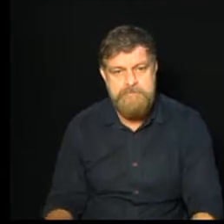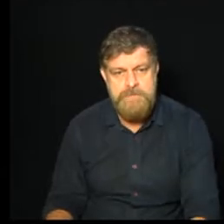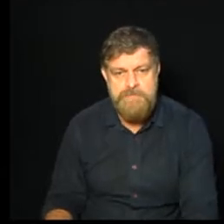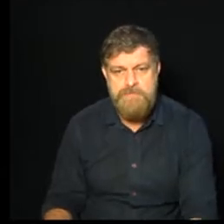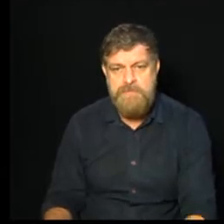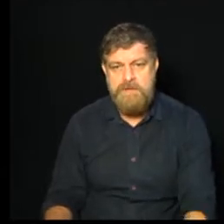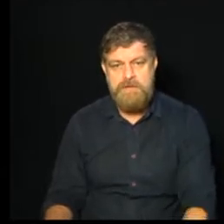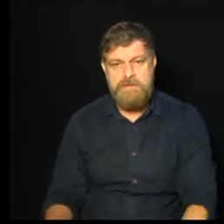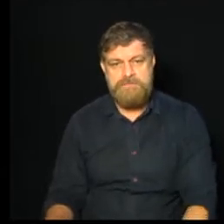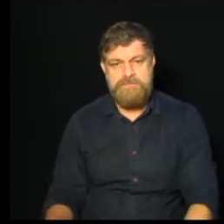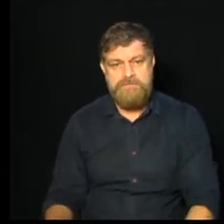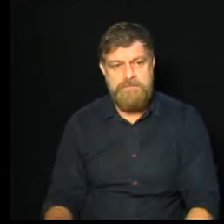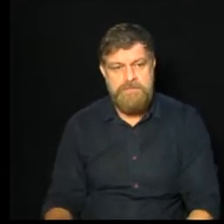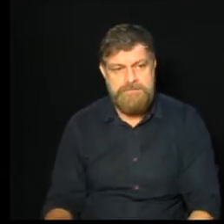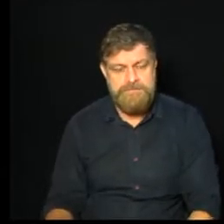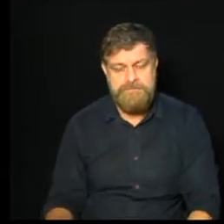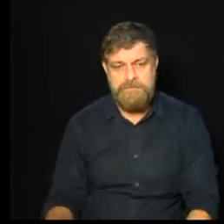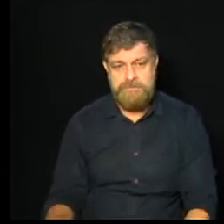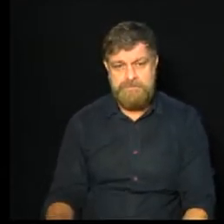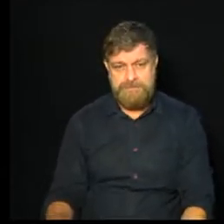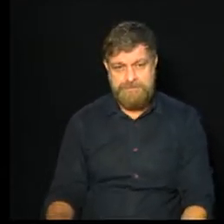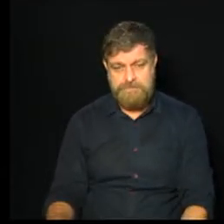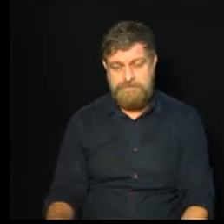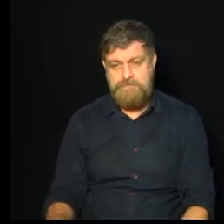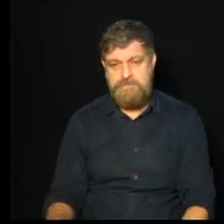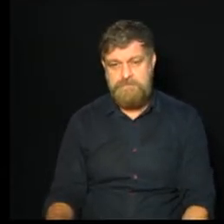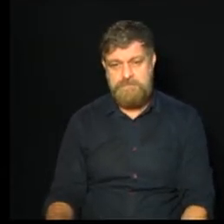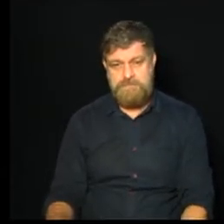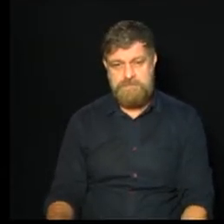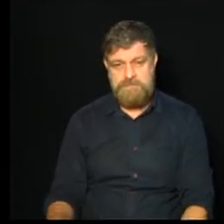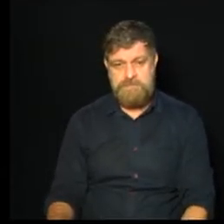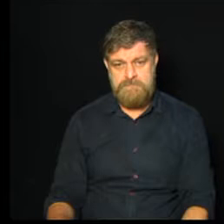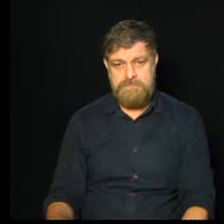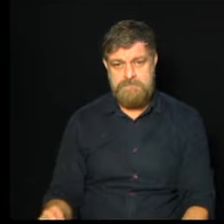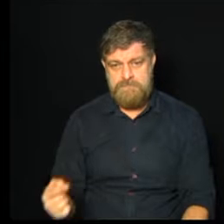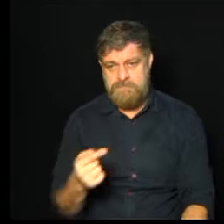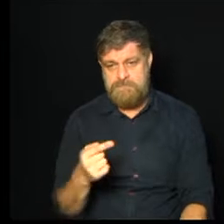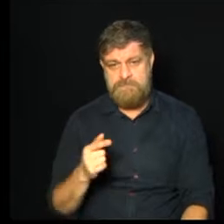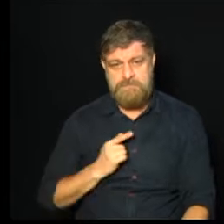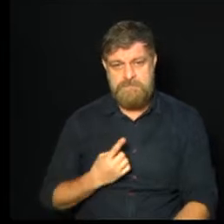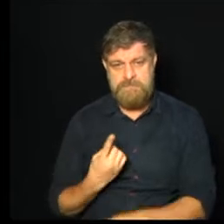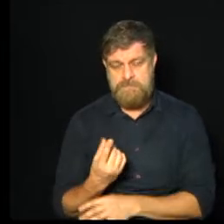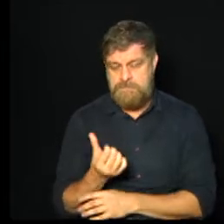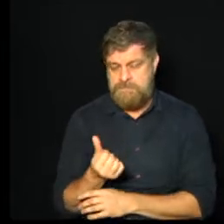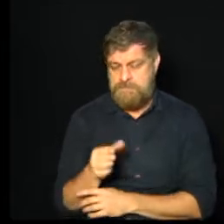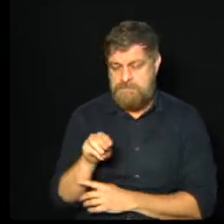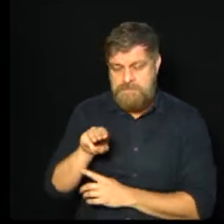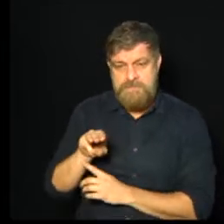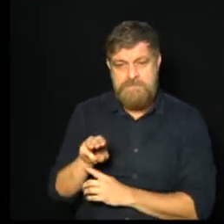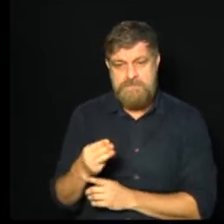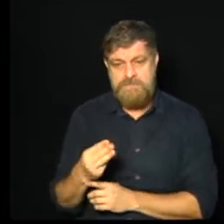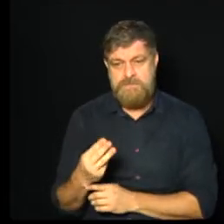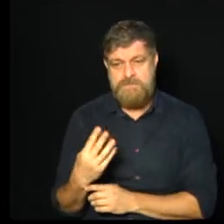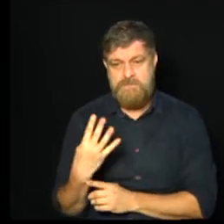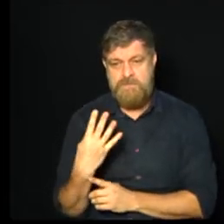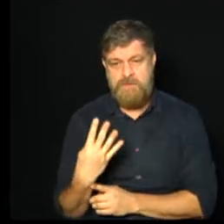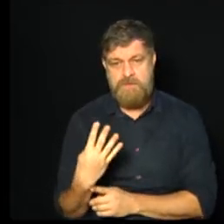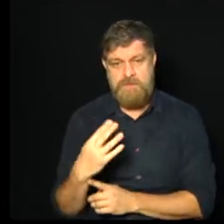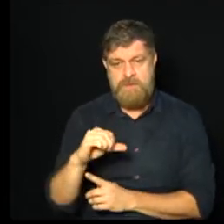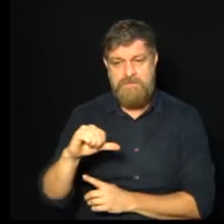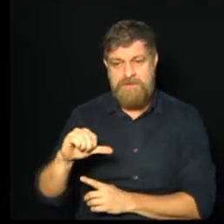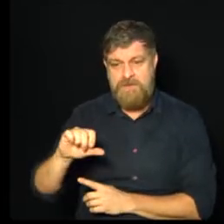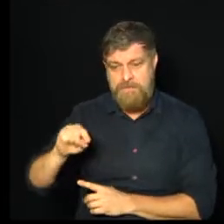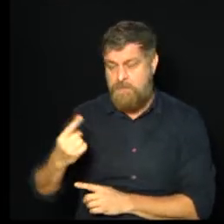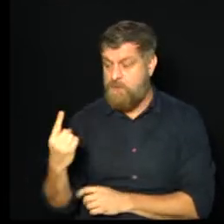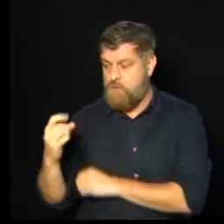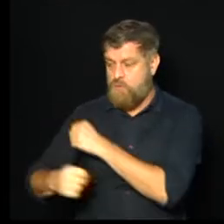Então, ficar aqui, finalmente aqui o valor, acho que está ali, é 16 milhões, quase 16 milhões e meio para 12